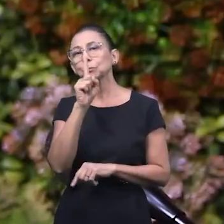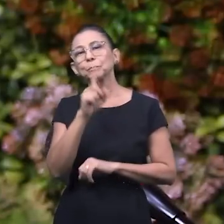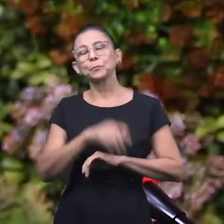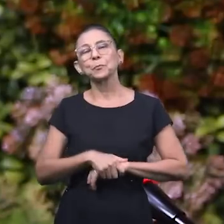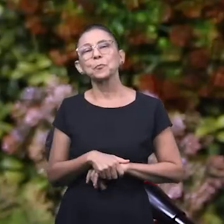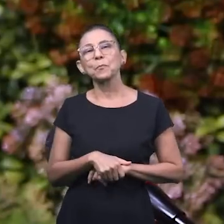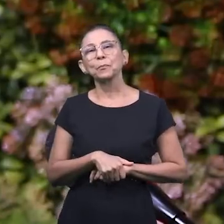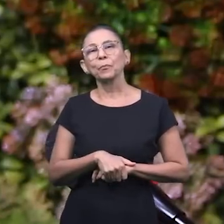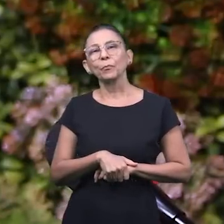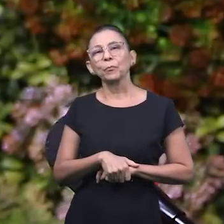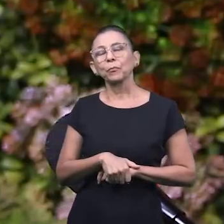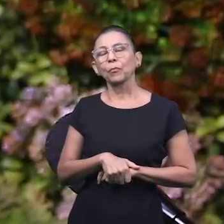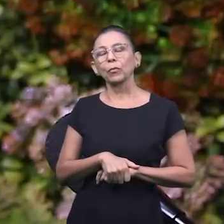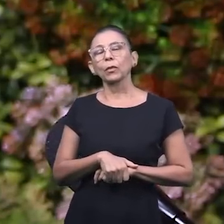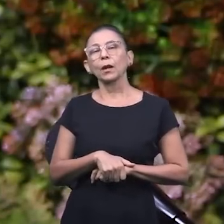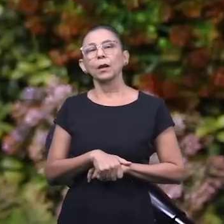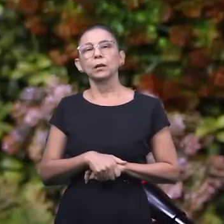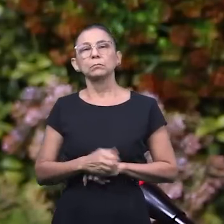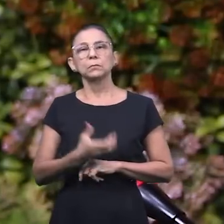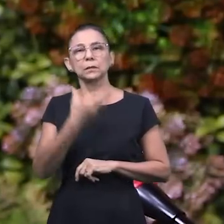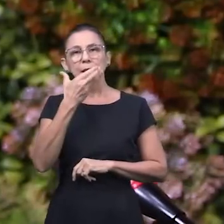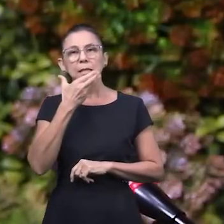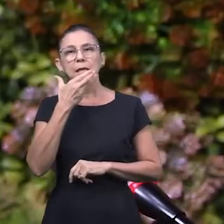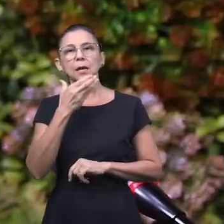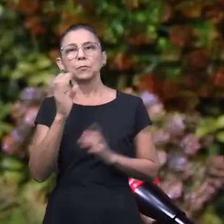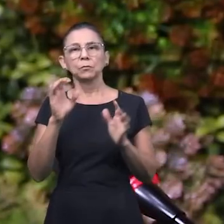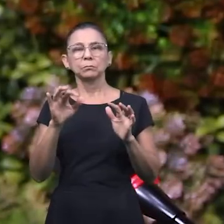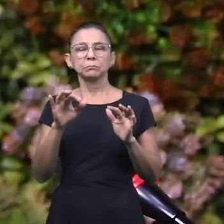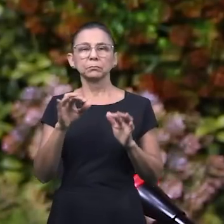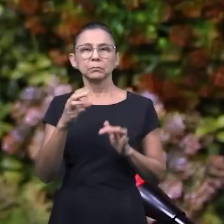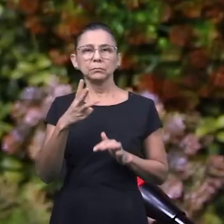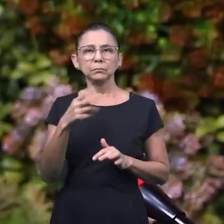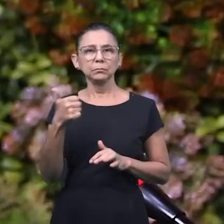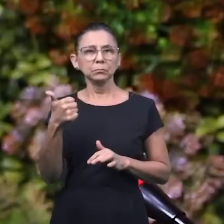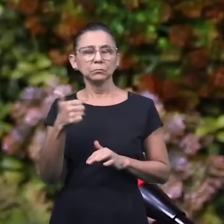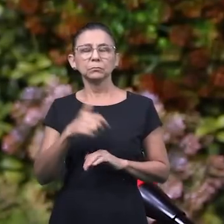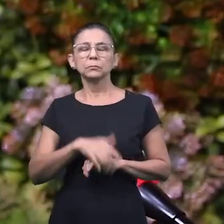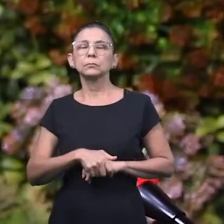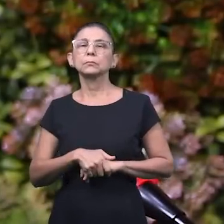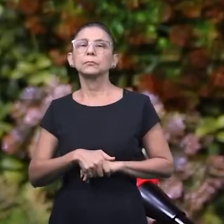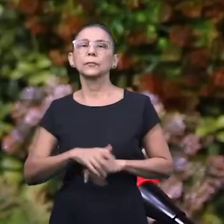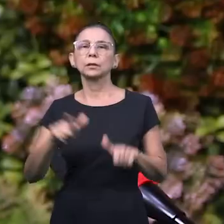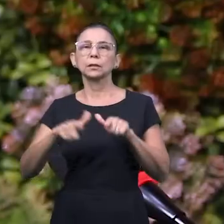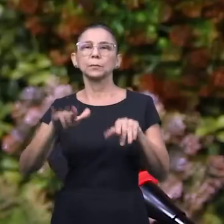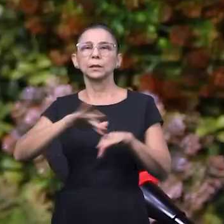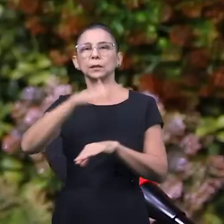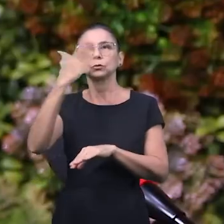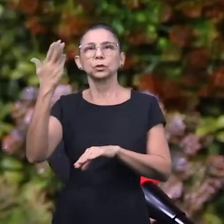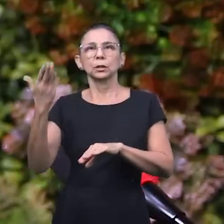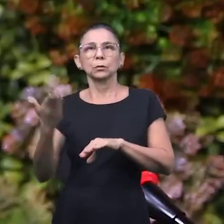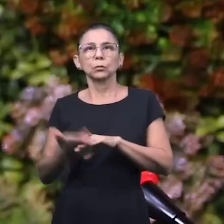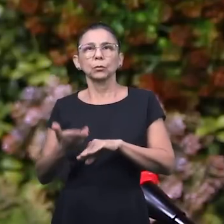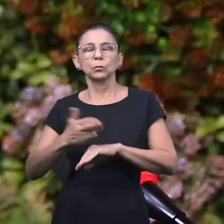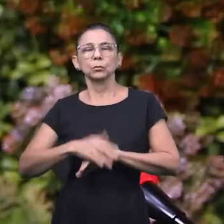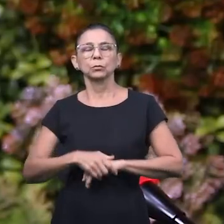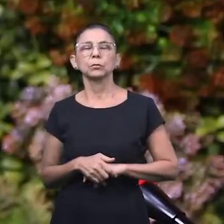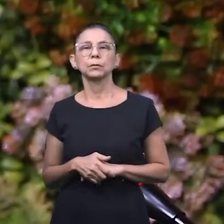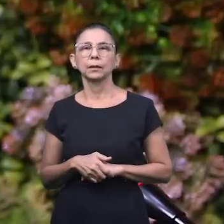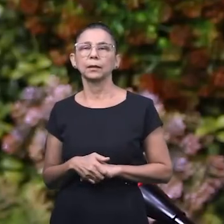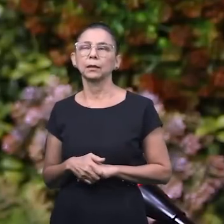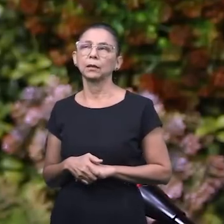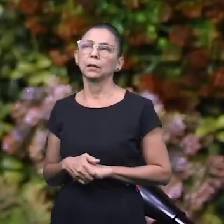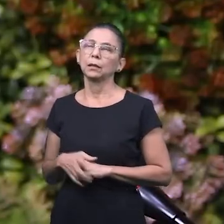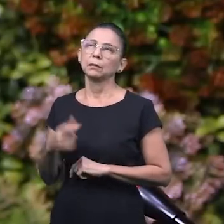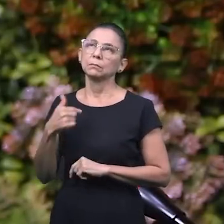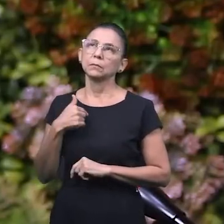de dezembro eu trabalhei o dia todo, saí praticamente na hora de arrumar para ir pra vigília. E aí ela já estava muito